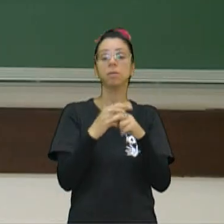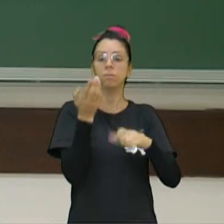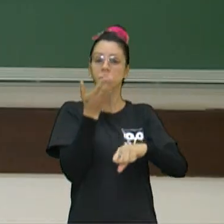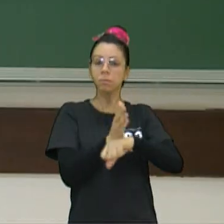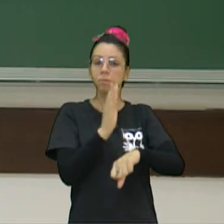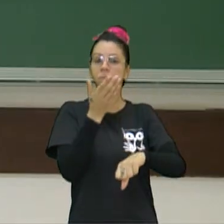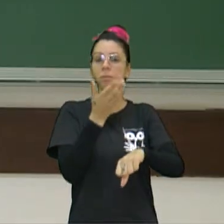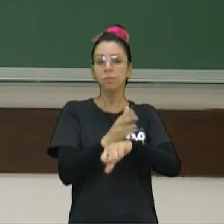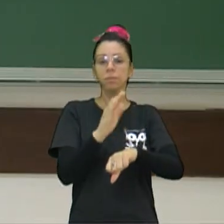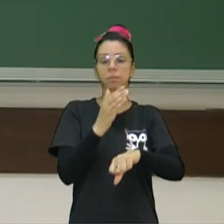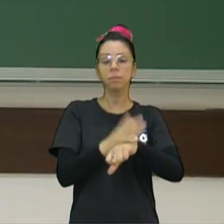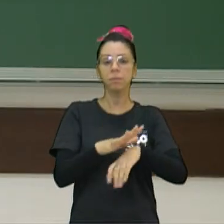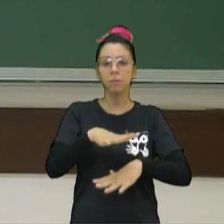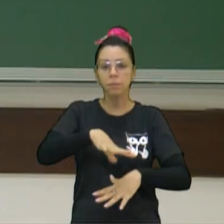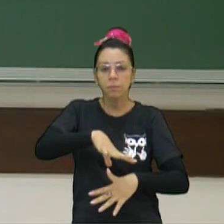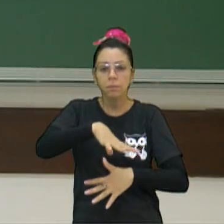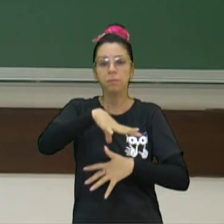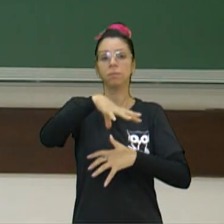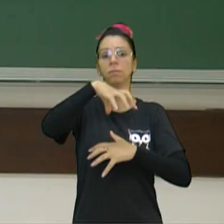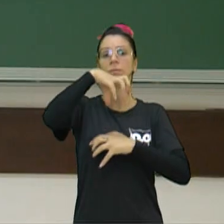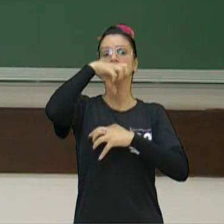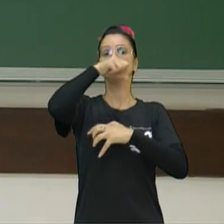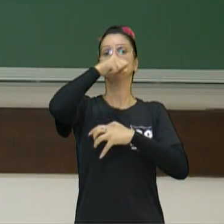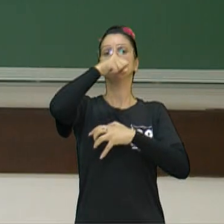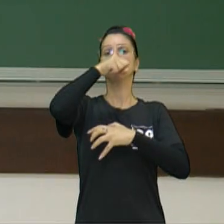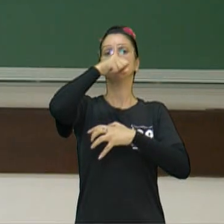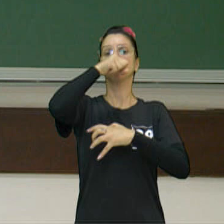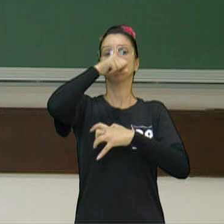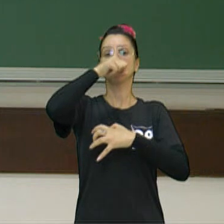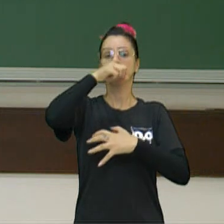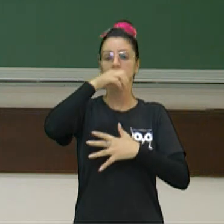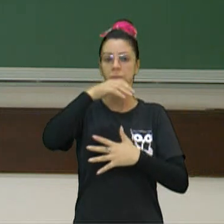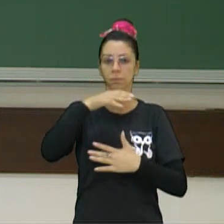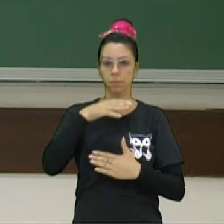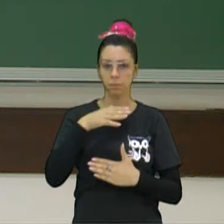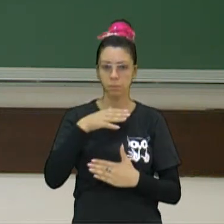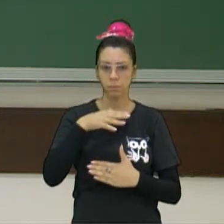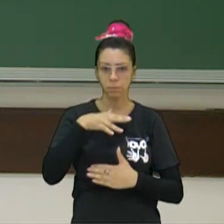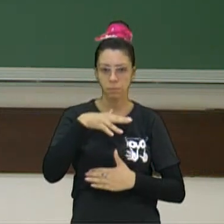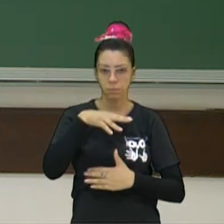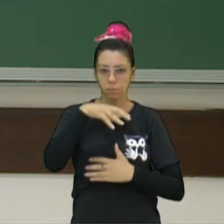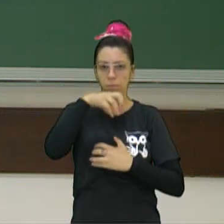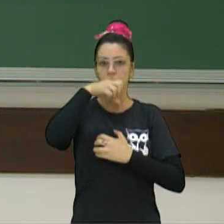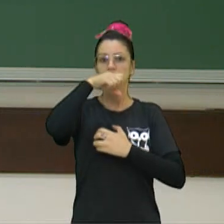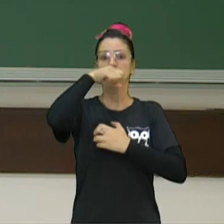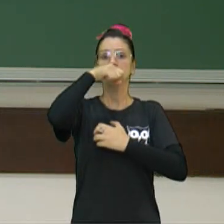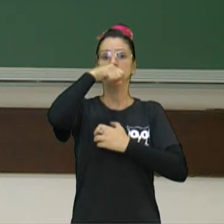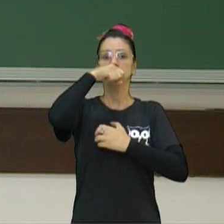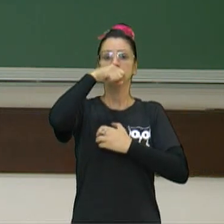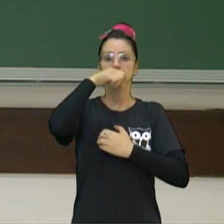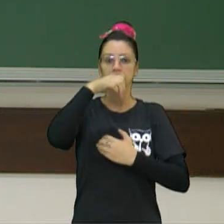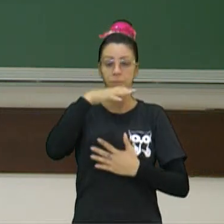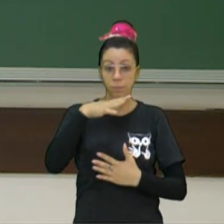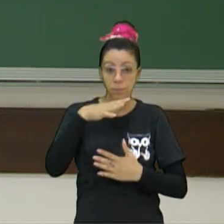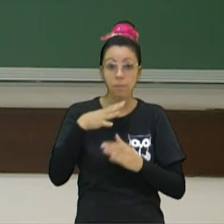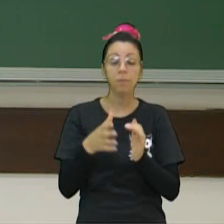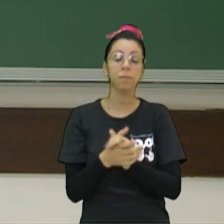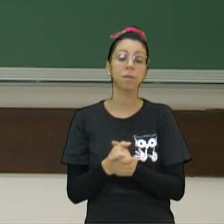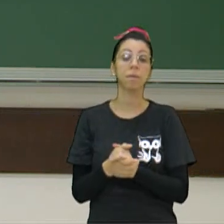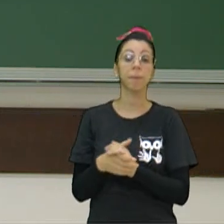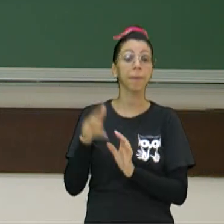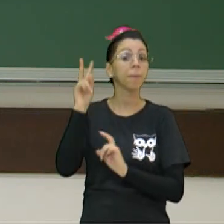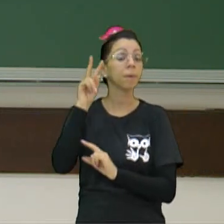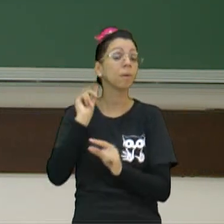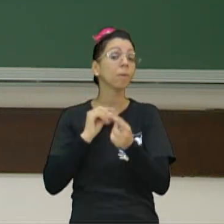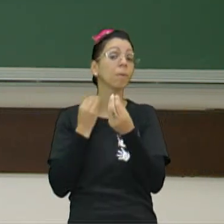bastante a respiração. Então, faz o aluno pensar no movimento da respiração. E pensar